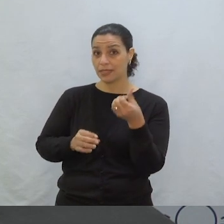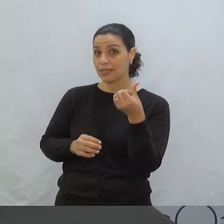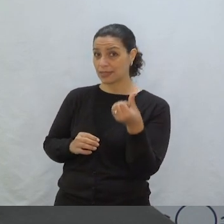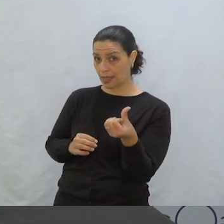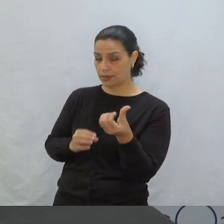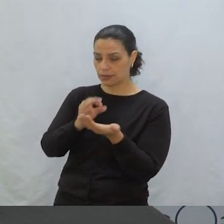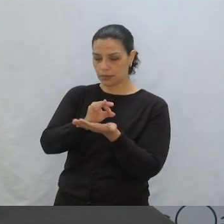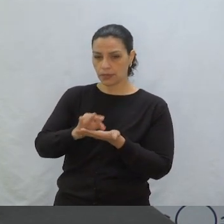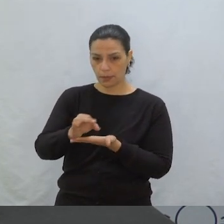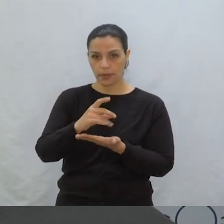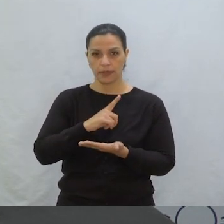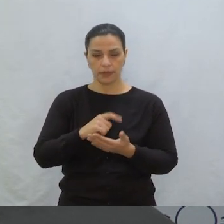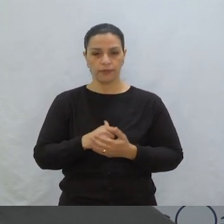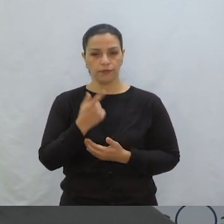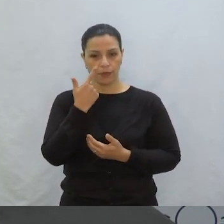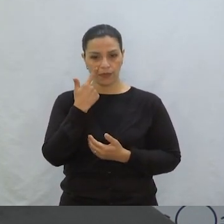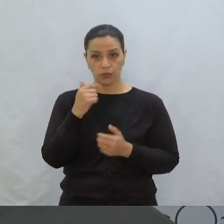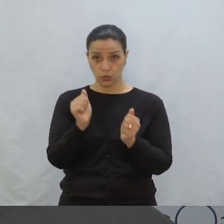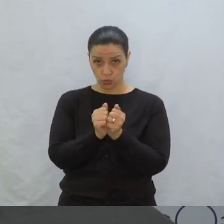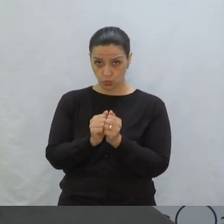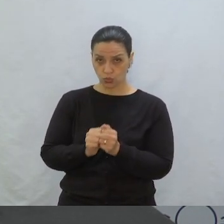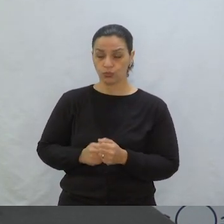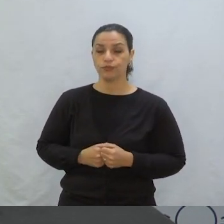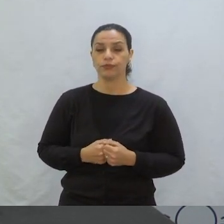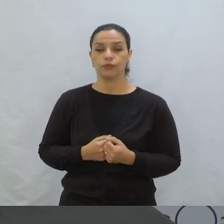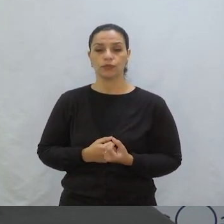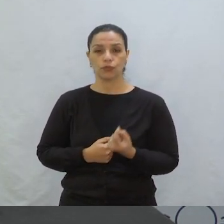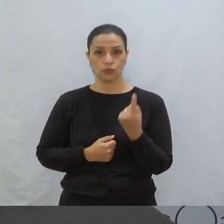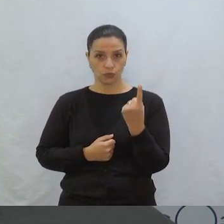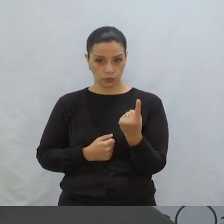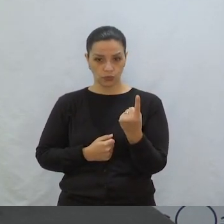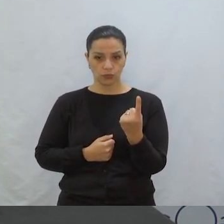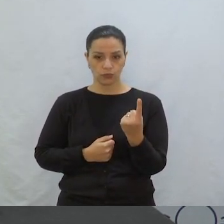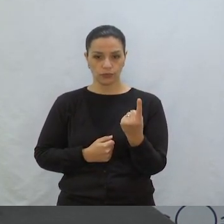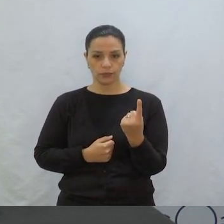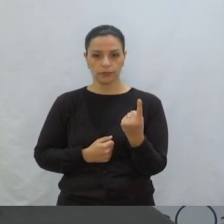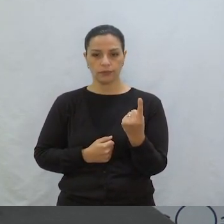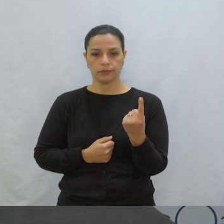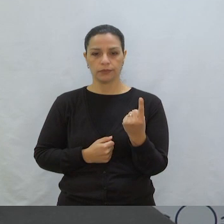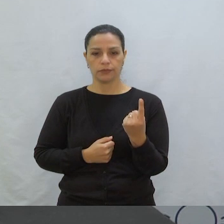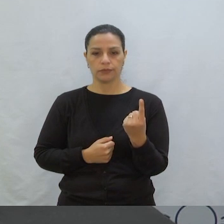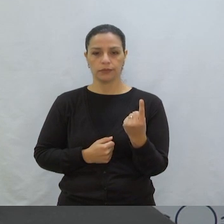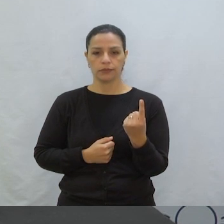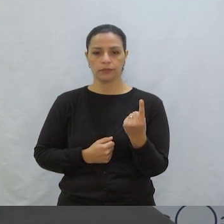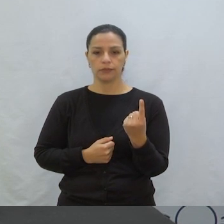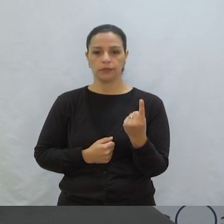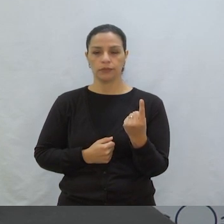de 6 tampinhas. Então, vamos lá separar juntos. Ó.